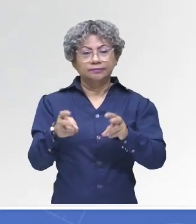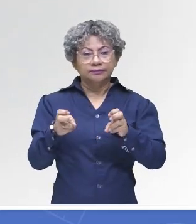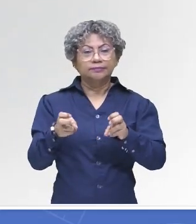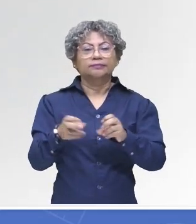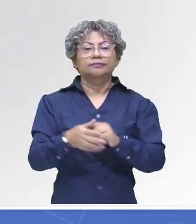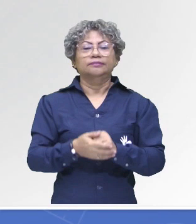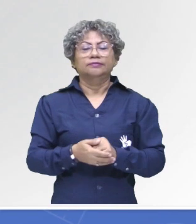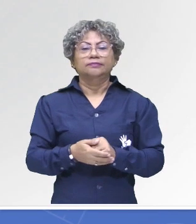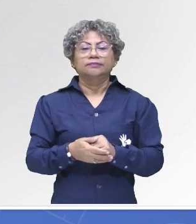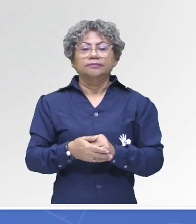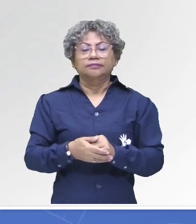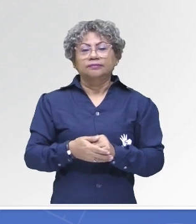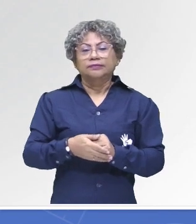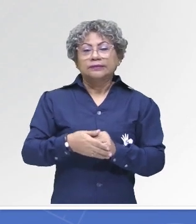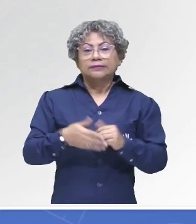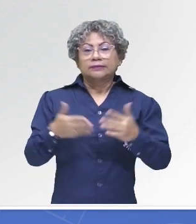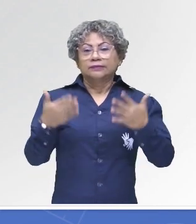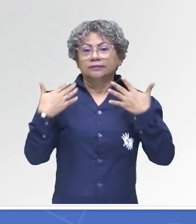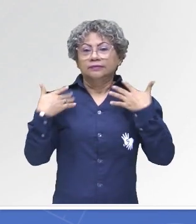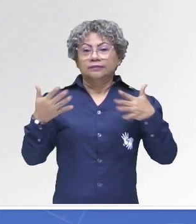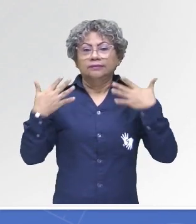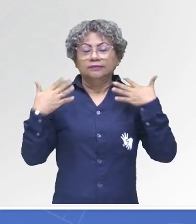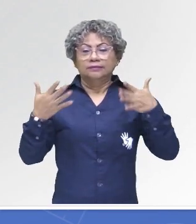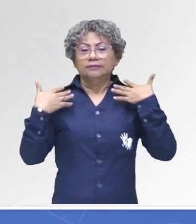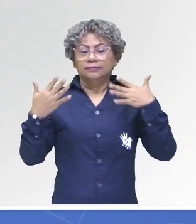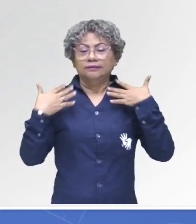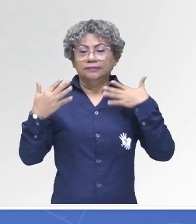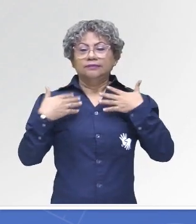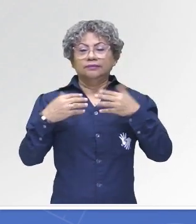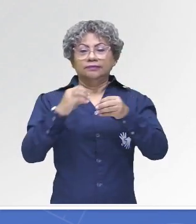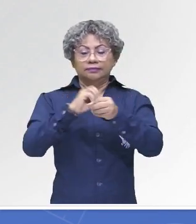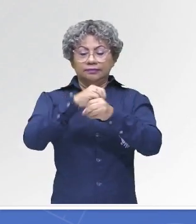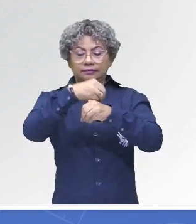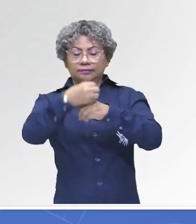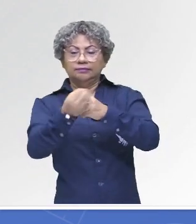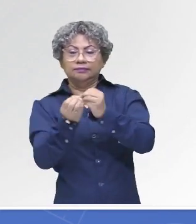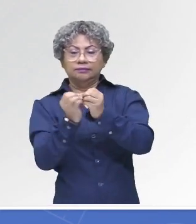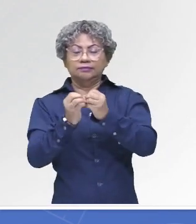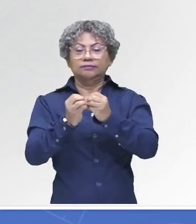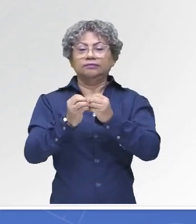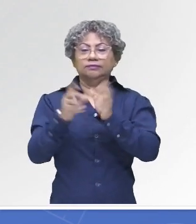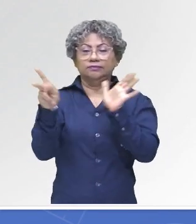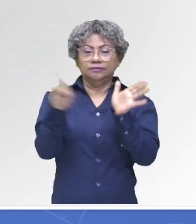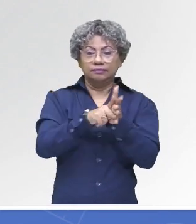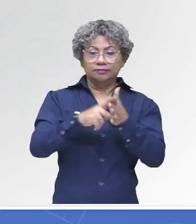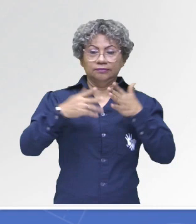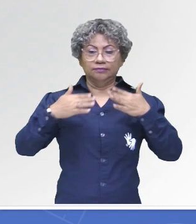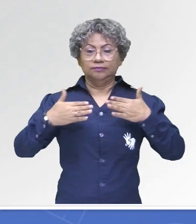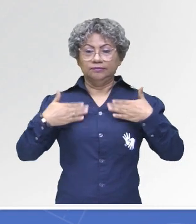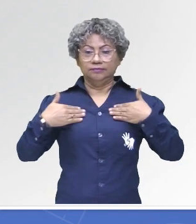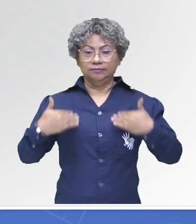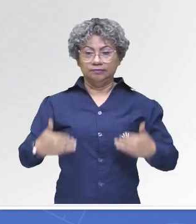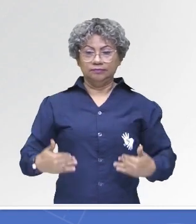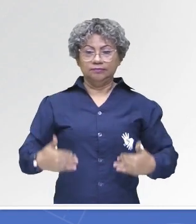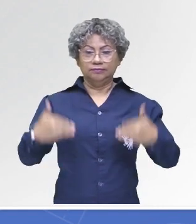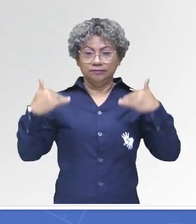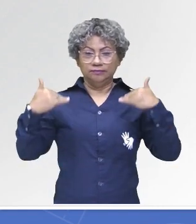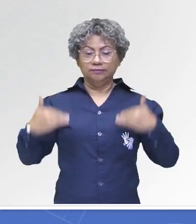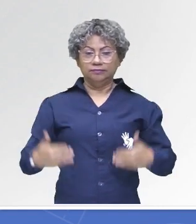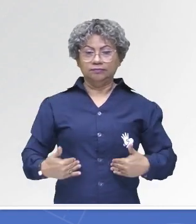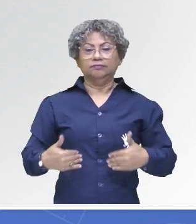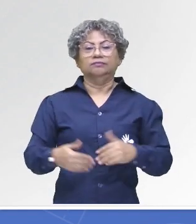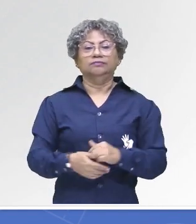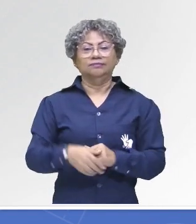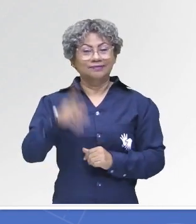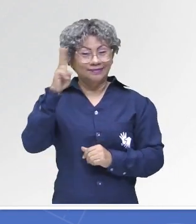está associado aí, olha, ao nível de agitação das moléculas de um corpo. Veja que esse nível de agitação, quando você viu ali